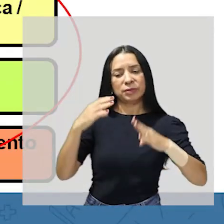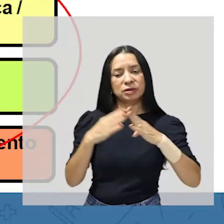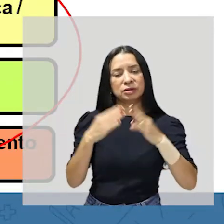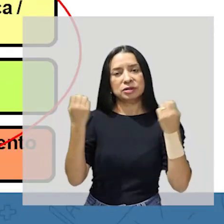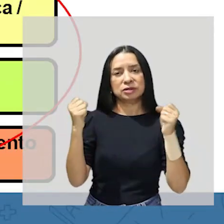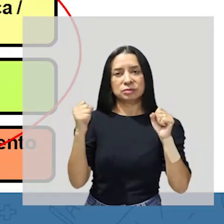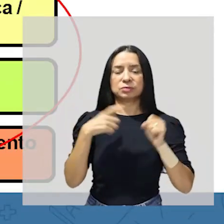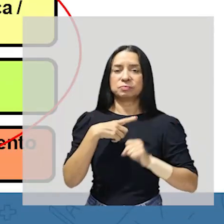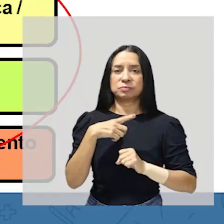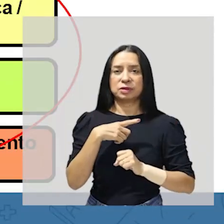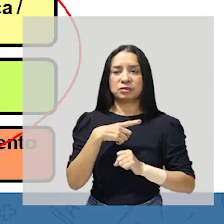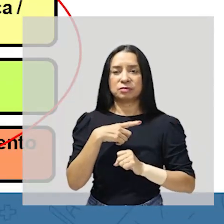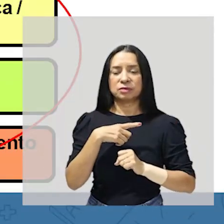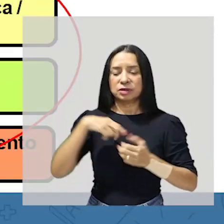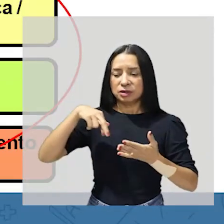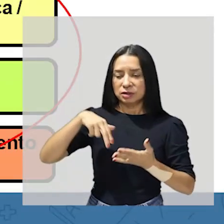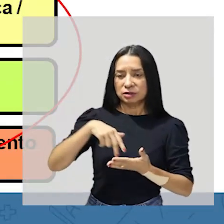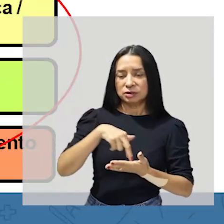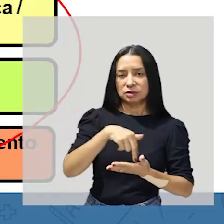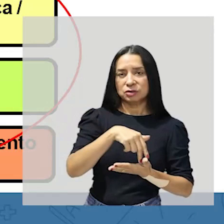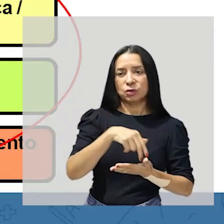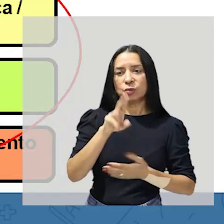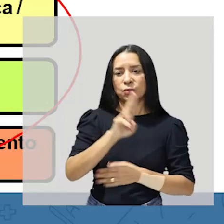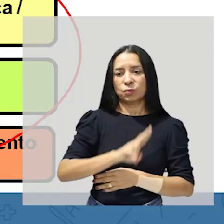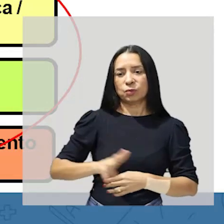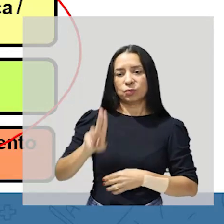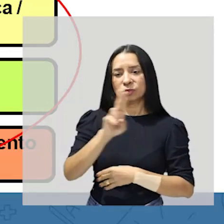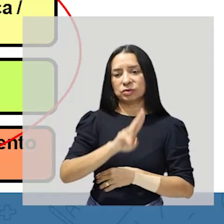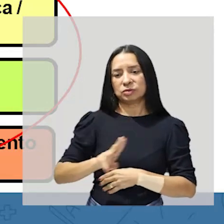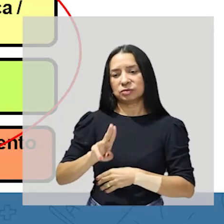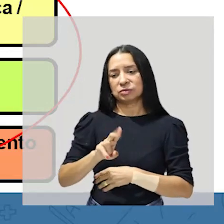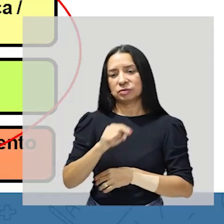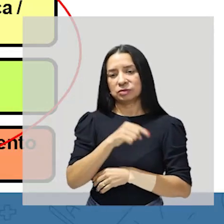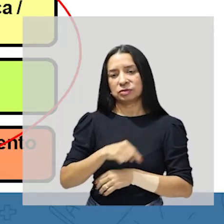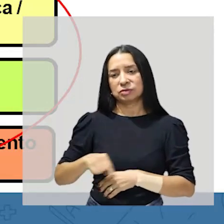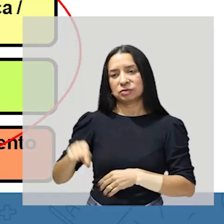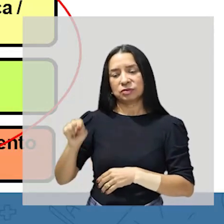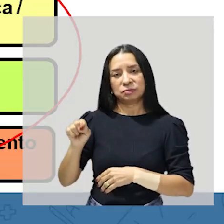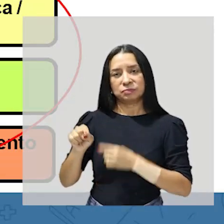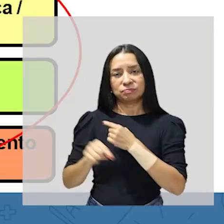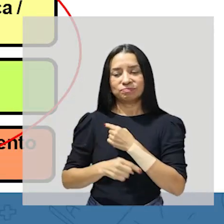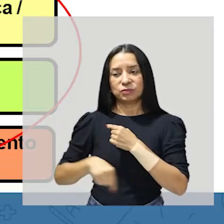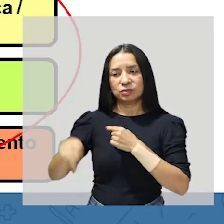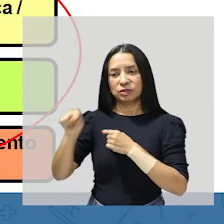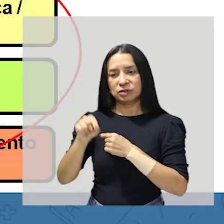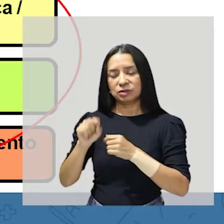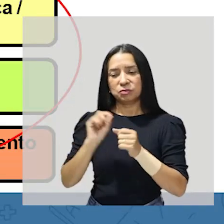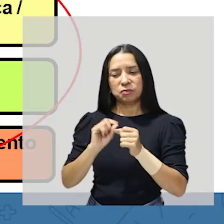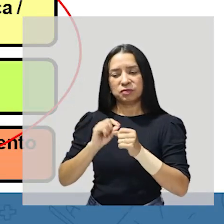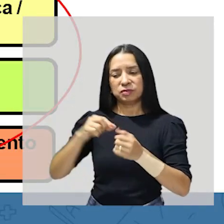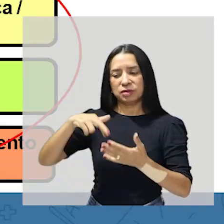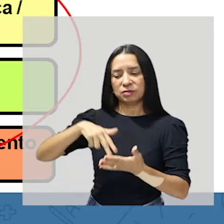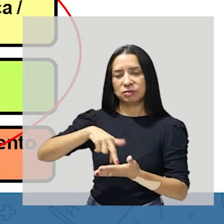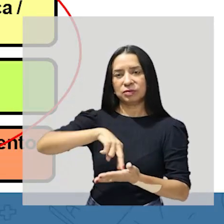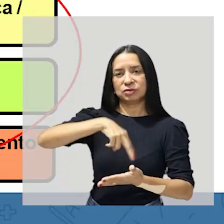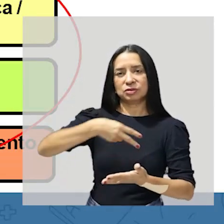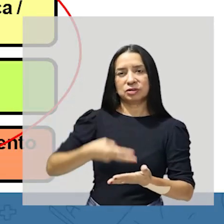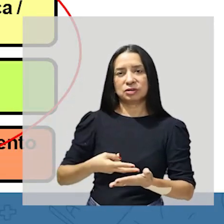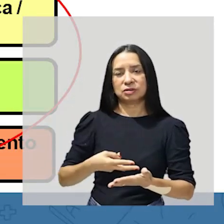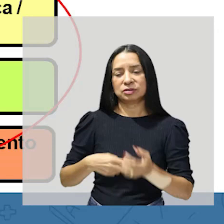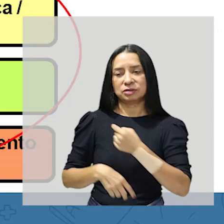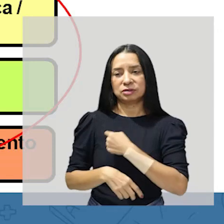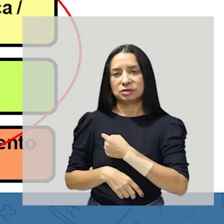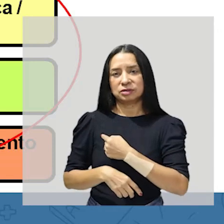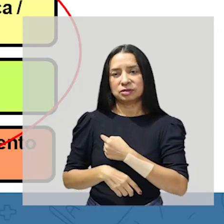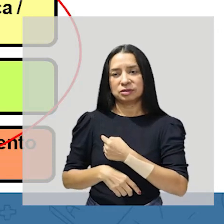que teve. Ele saía de casa usando essa expressão. Eu vou ali que eu vou fazer ginástica. Hoje em dia a gente sabe que é diferente. O indivíduo não sai de